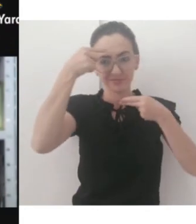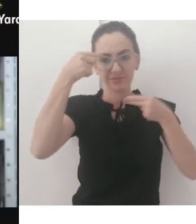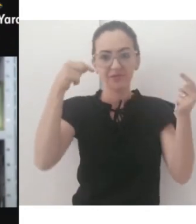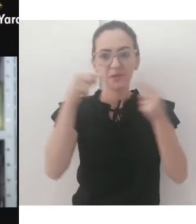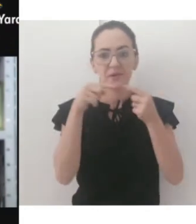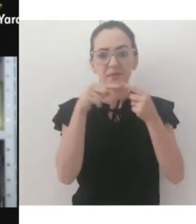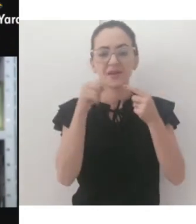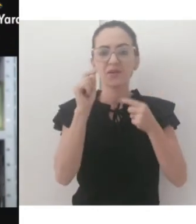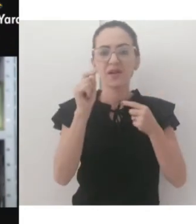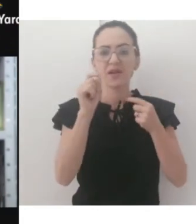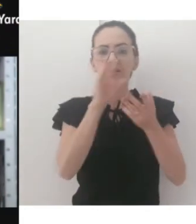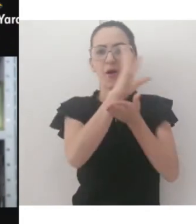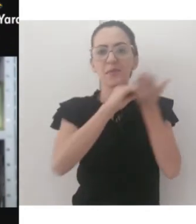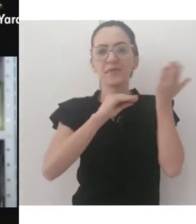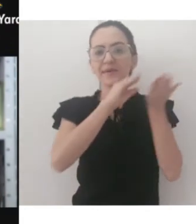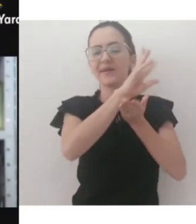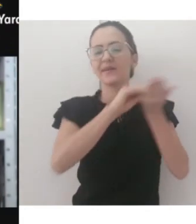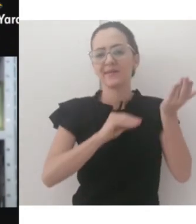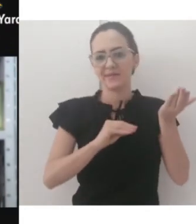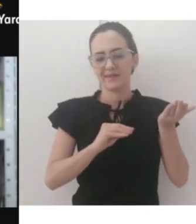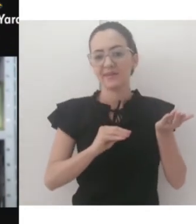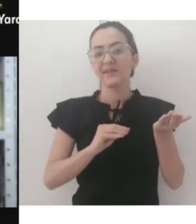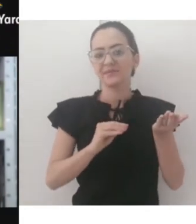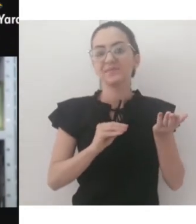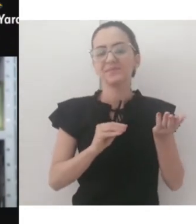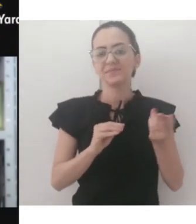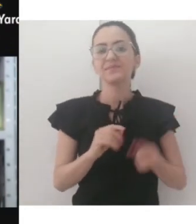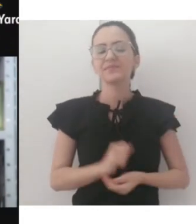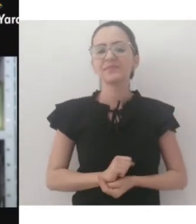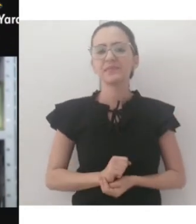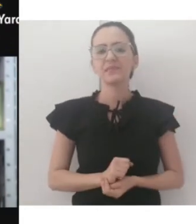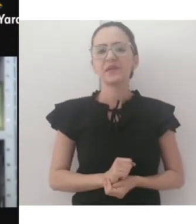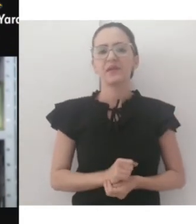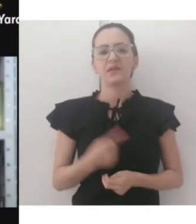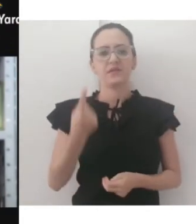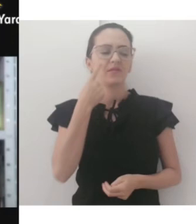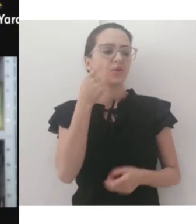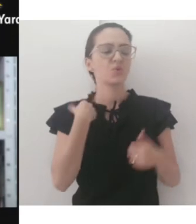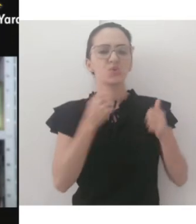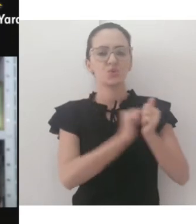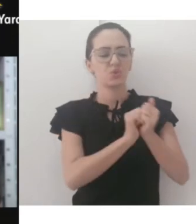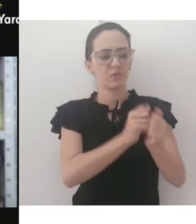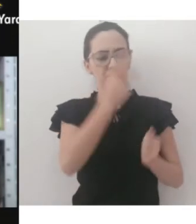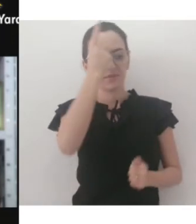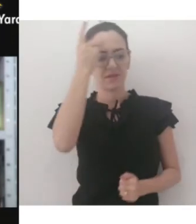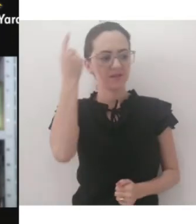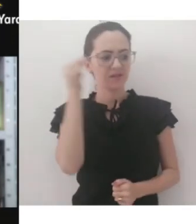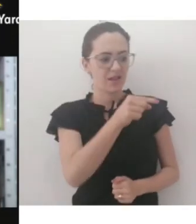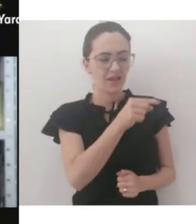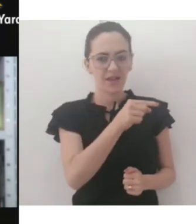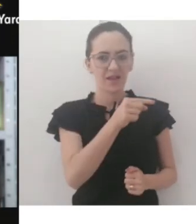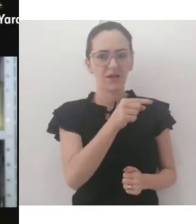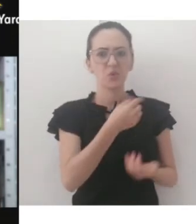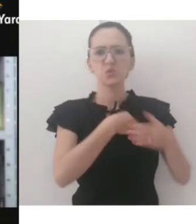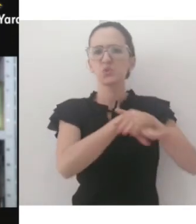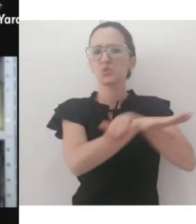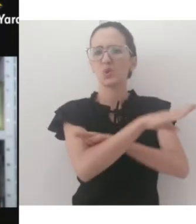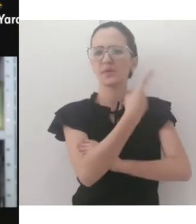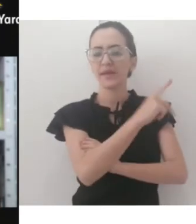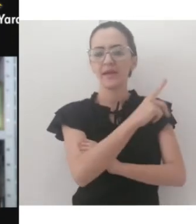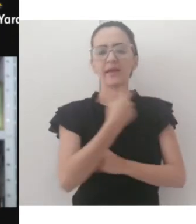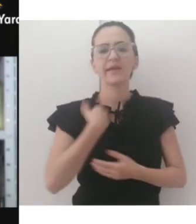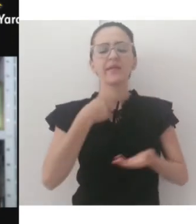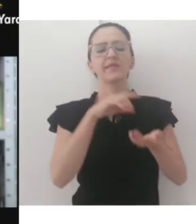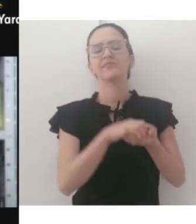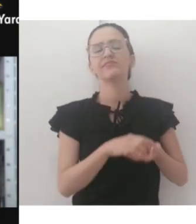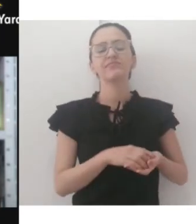descobriram que nós temos neurônios espelhos no nosso cérebro. Isso significa o quê? Na medida que a gente convive com pessoas que agem de determinada